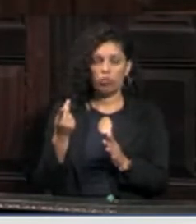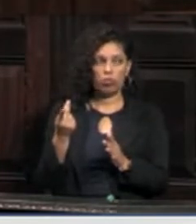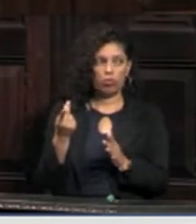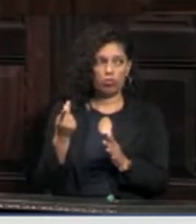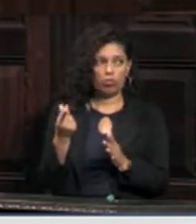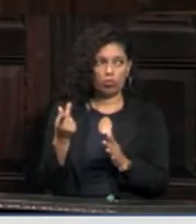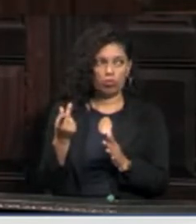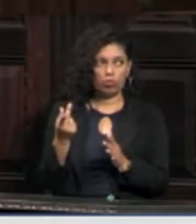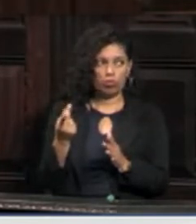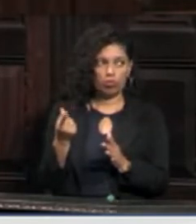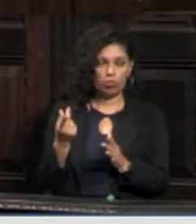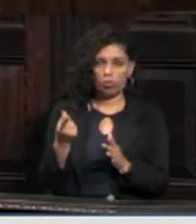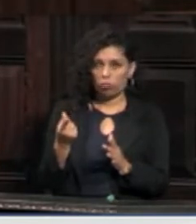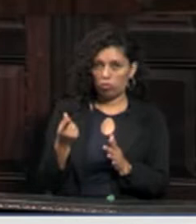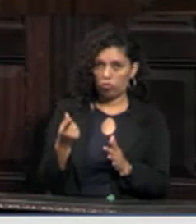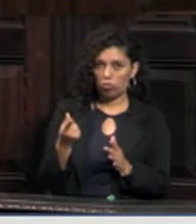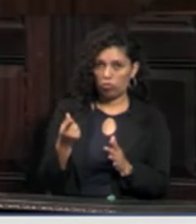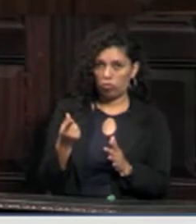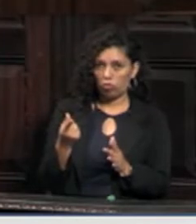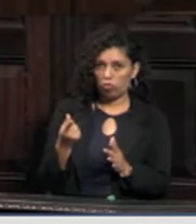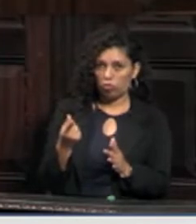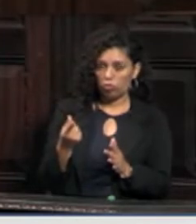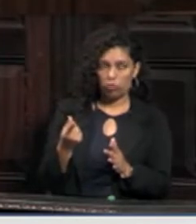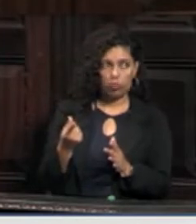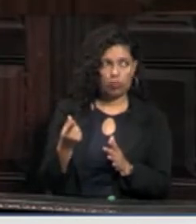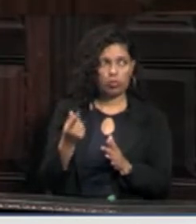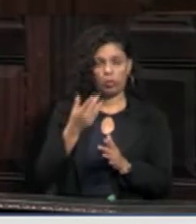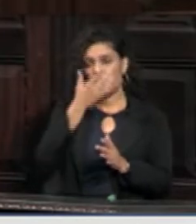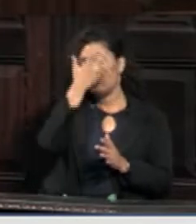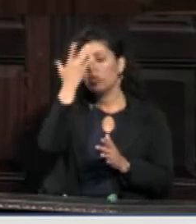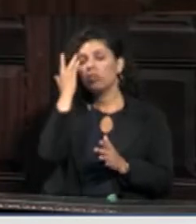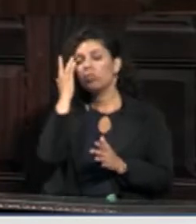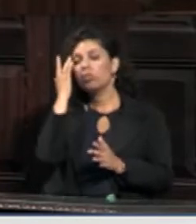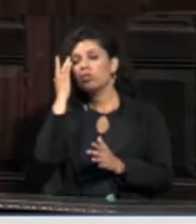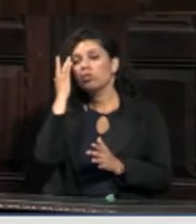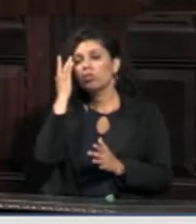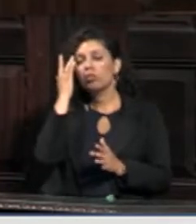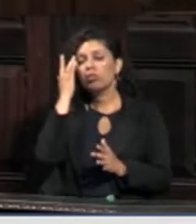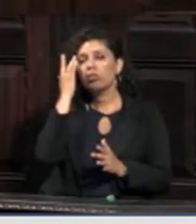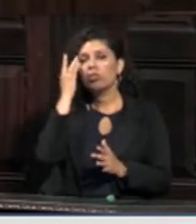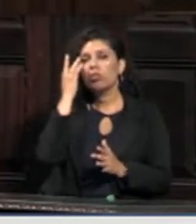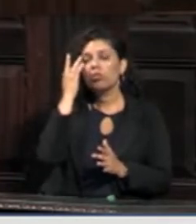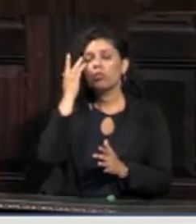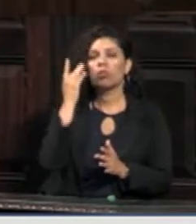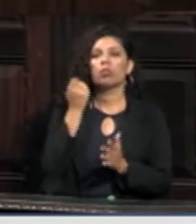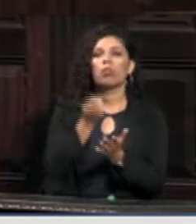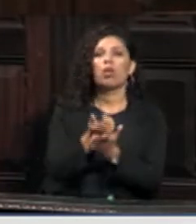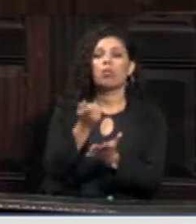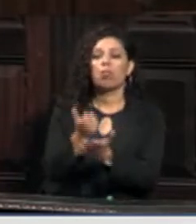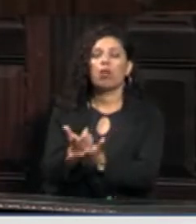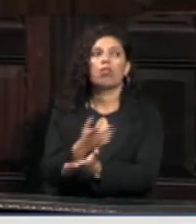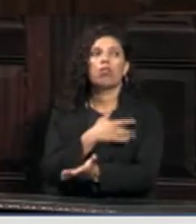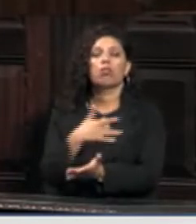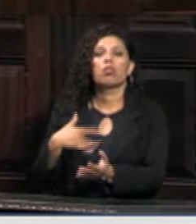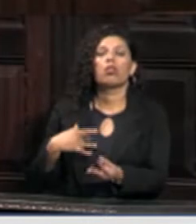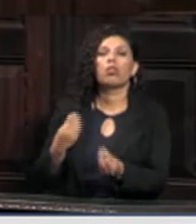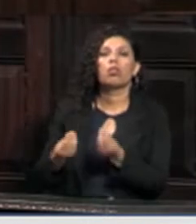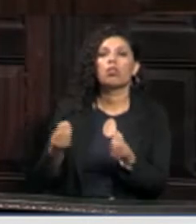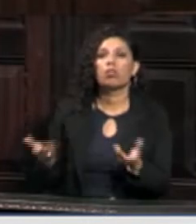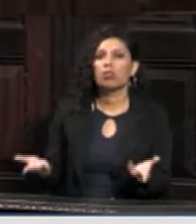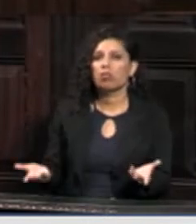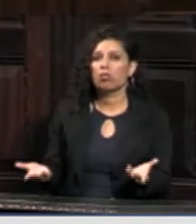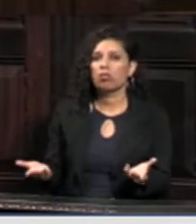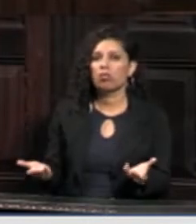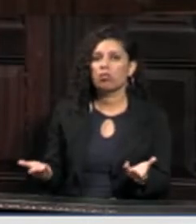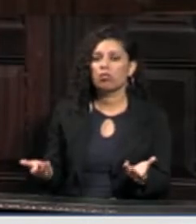sobre o qual não pode ser ultrapassado, determinado pelo governo federal, dos gastos com a saúde pública. Isso implica